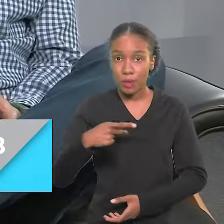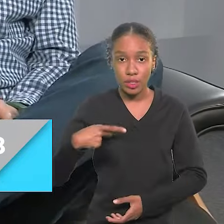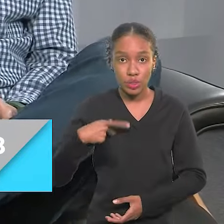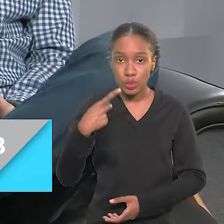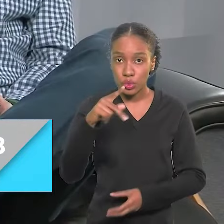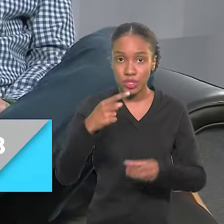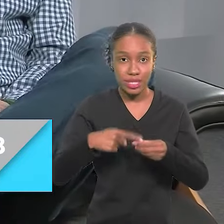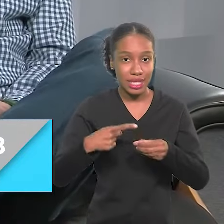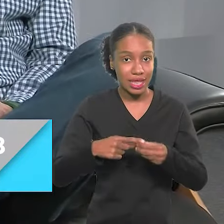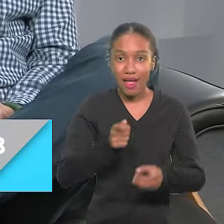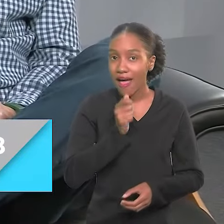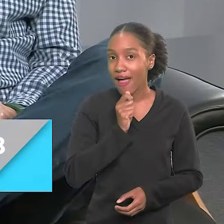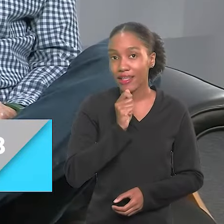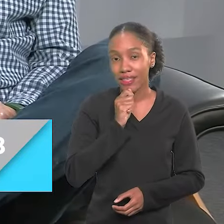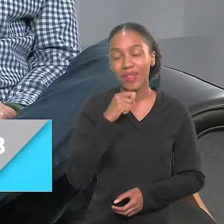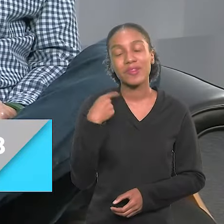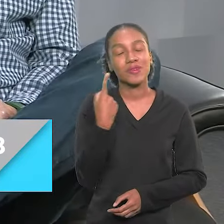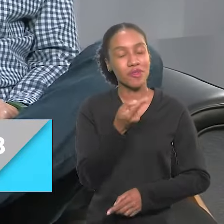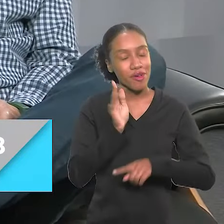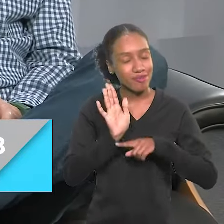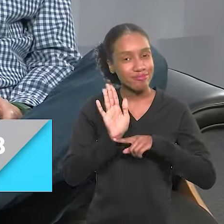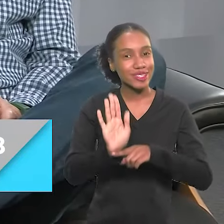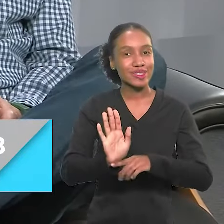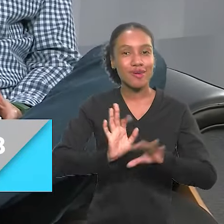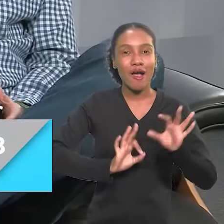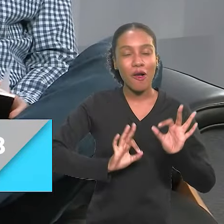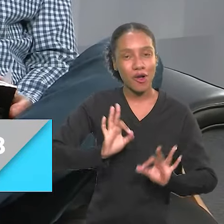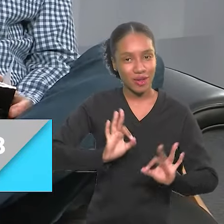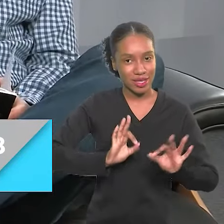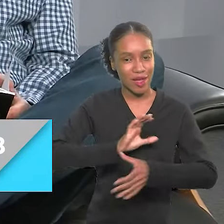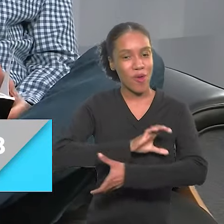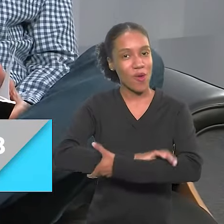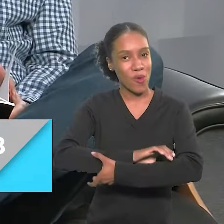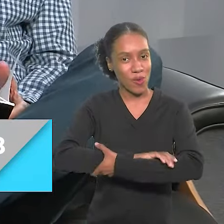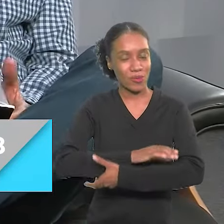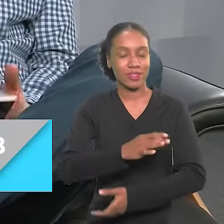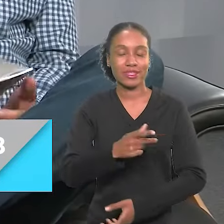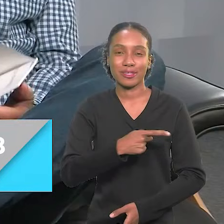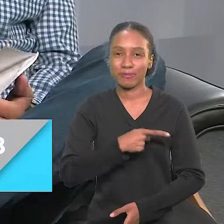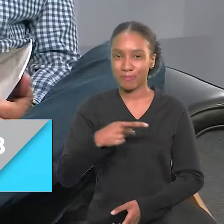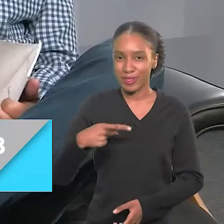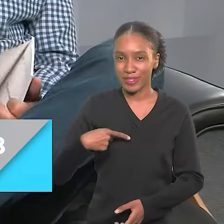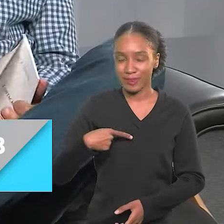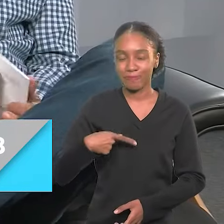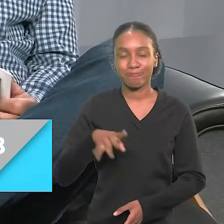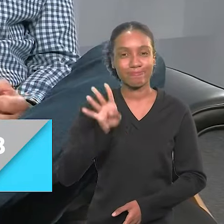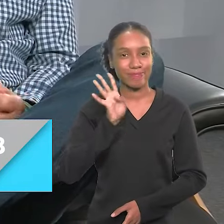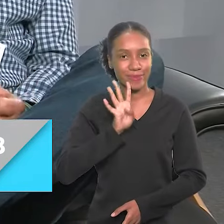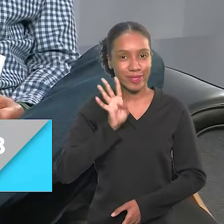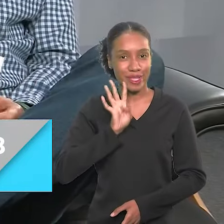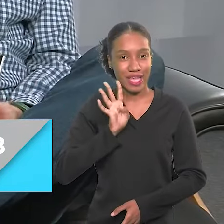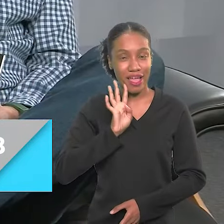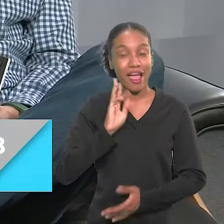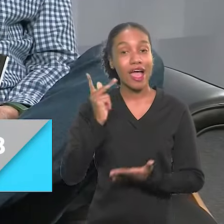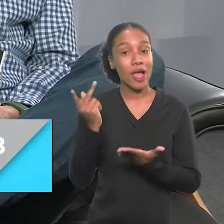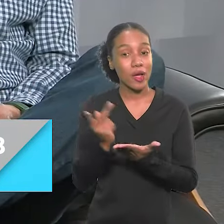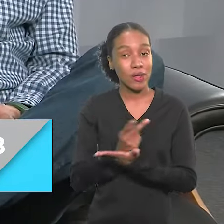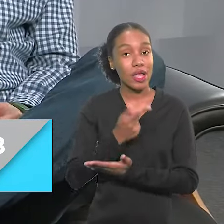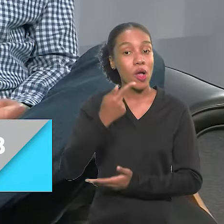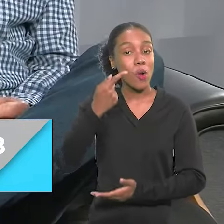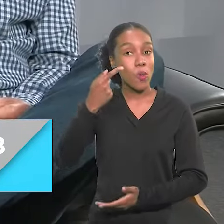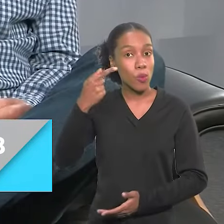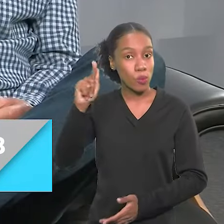iremos ajudá-lo a organizar este Conselho de Pastores Então vai ser muito legal última